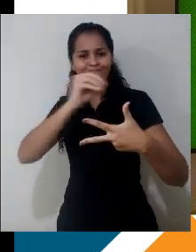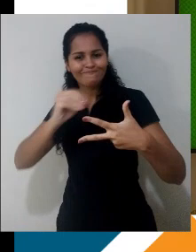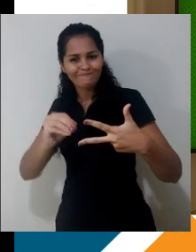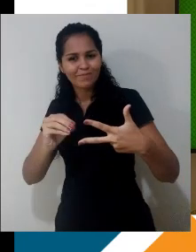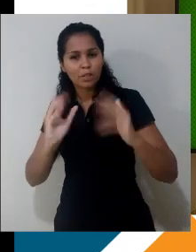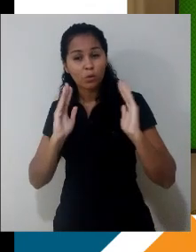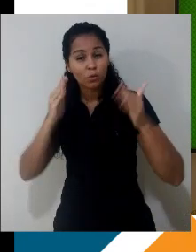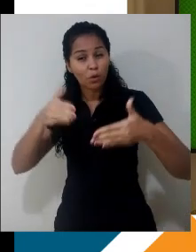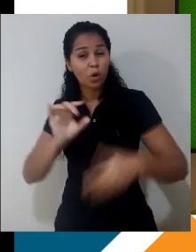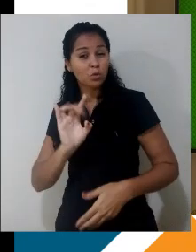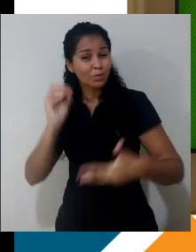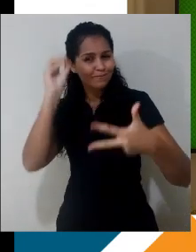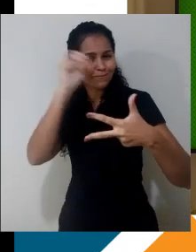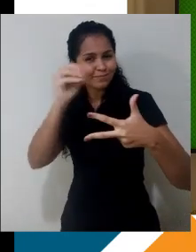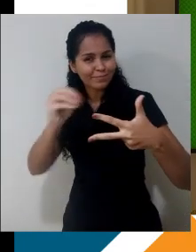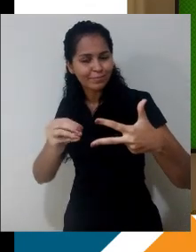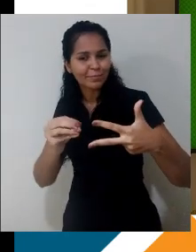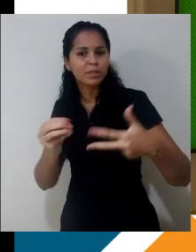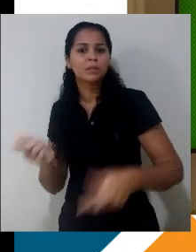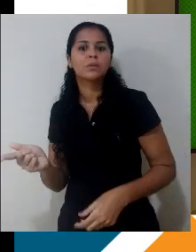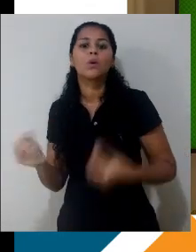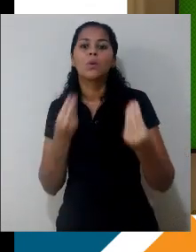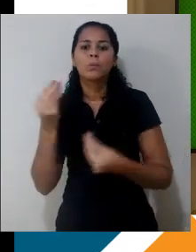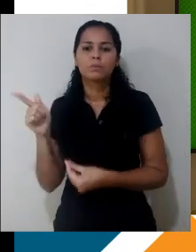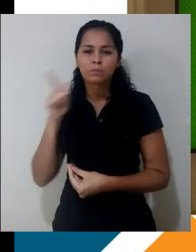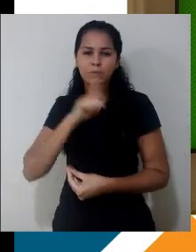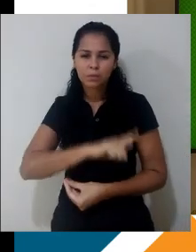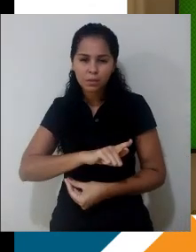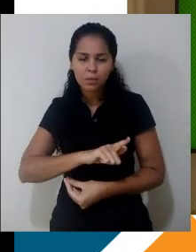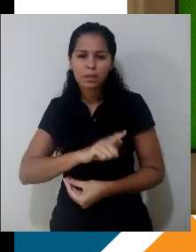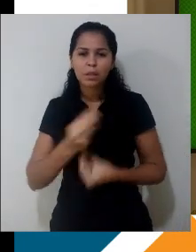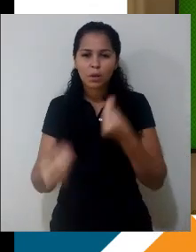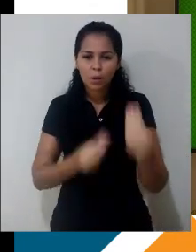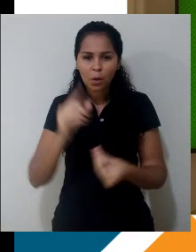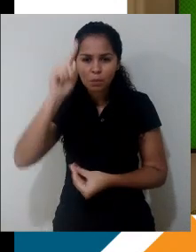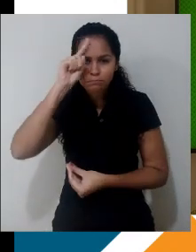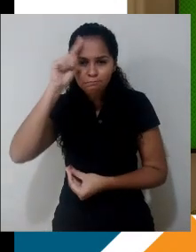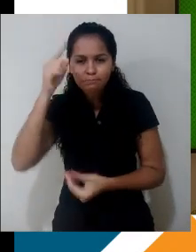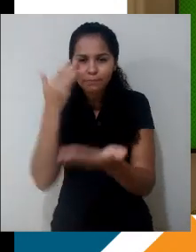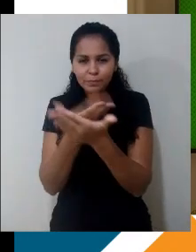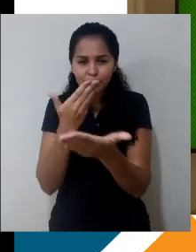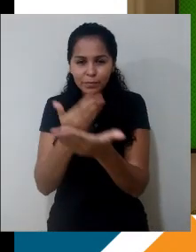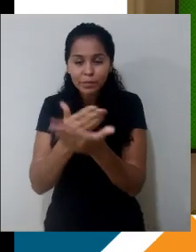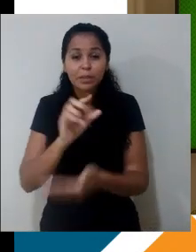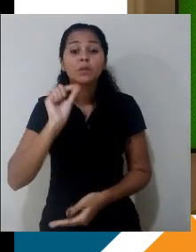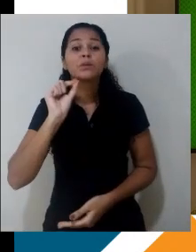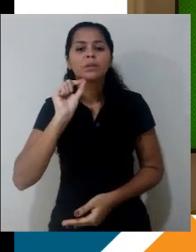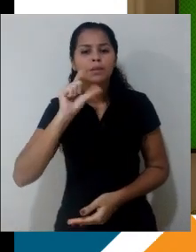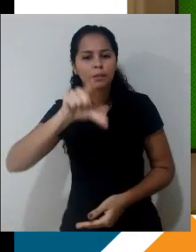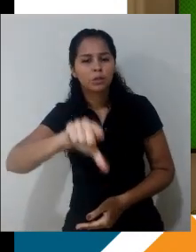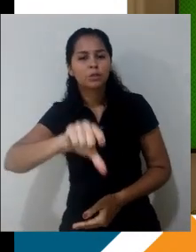é só no Enem, existe uma outra possibilidade também de vocês organizarem a rotina de estudo de vocês, que é priorizar